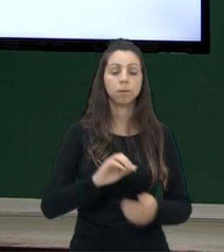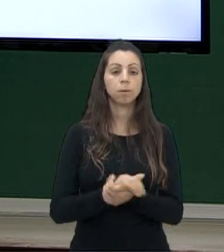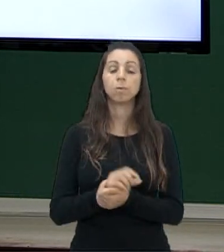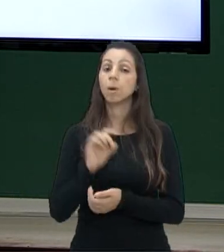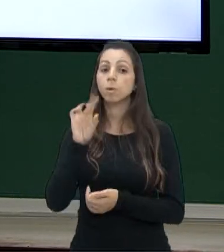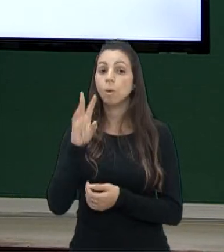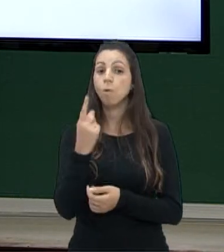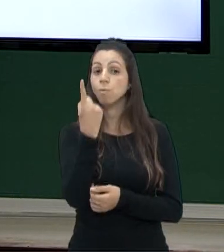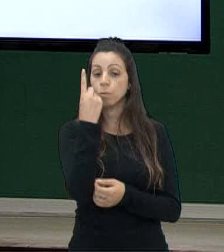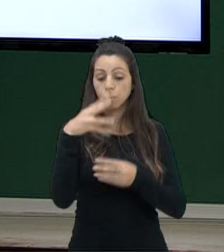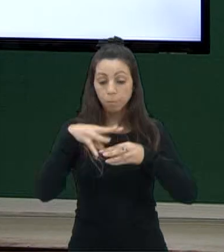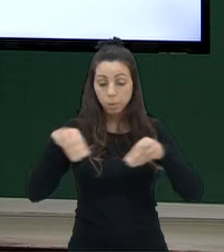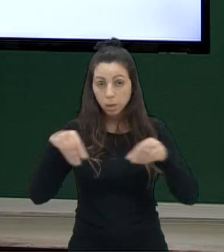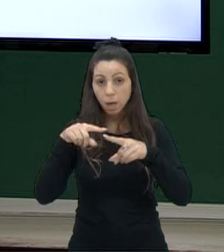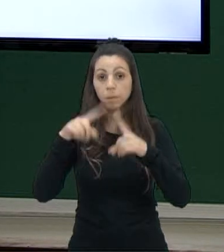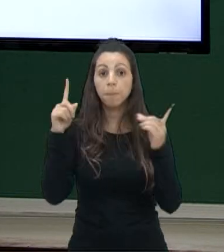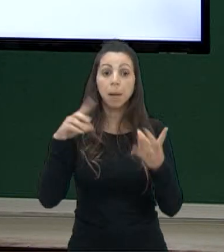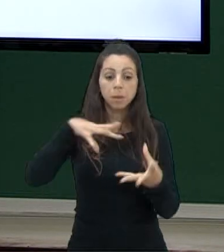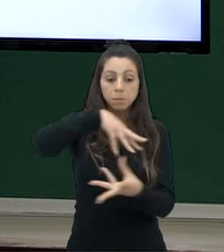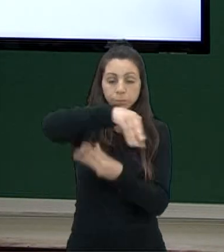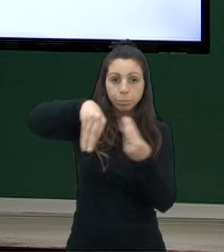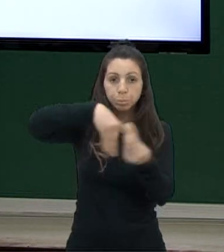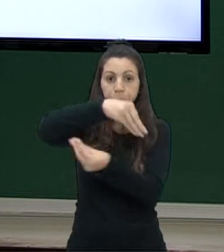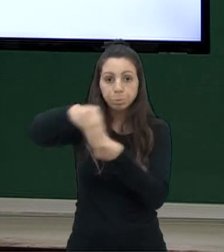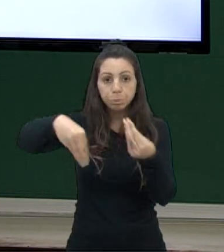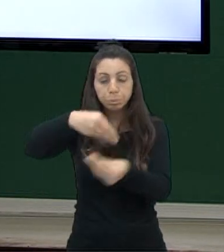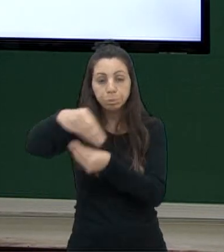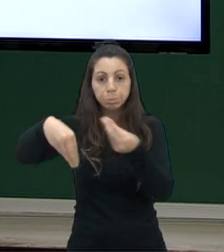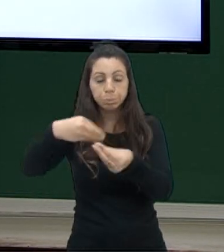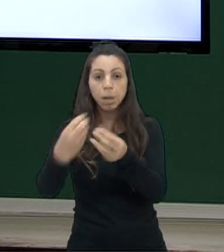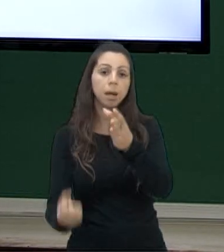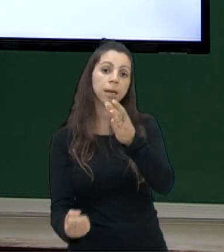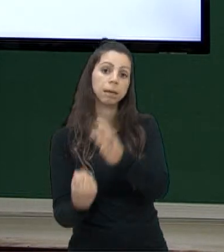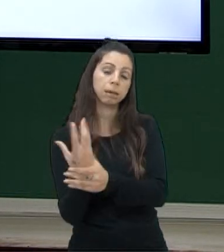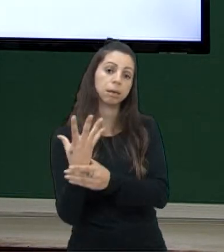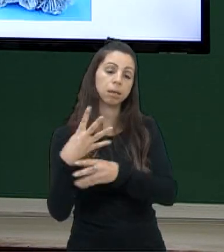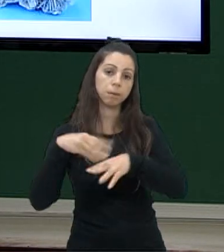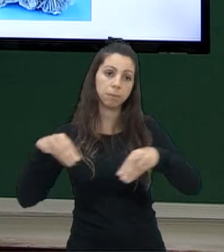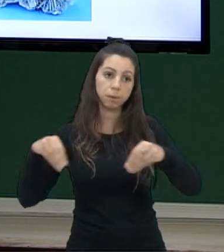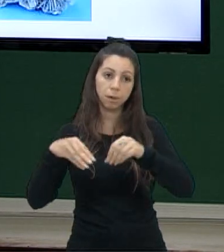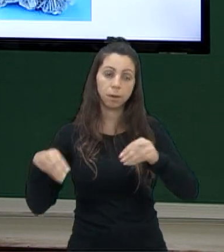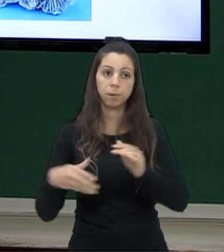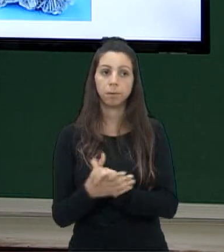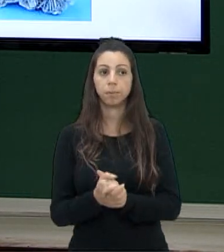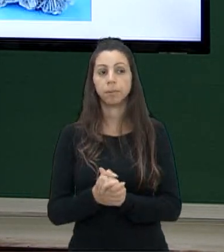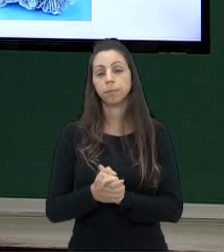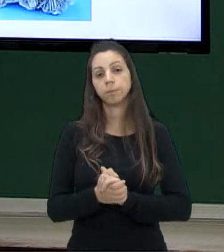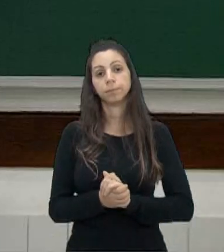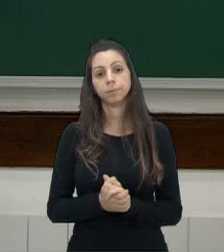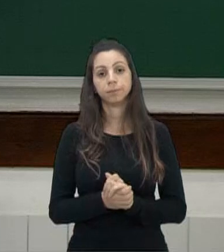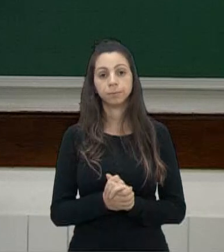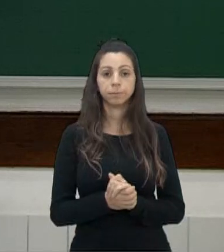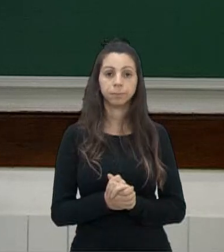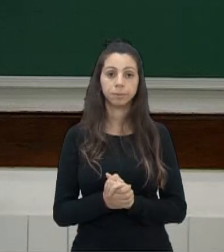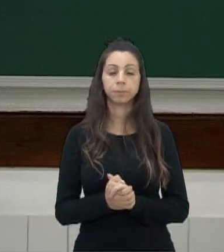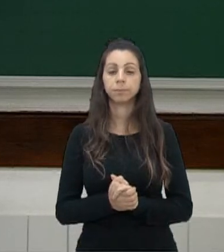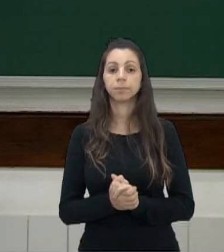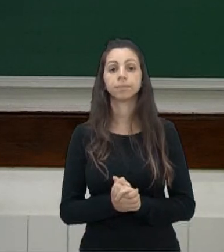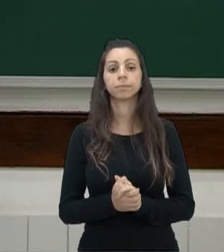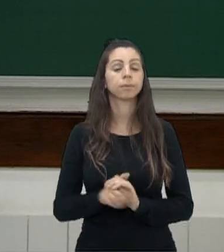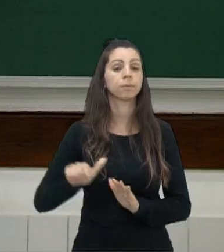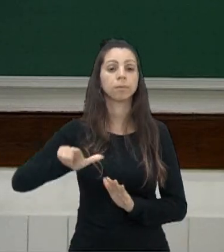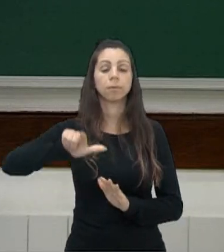único minério, mas é uma associação de minérios. E aqui você pode ver o manganês. E também nós